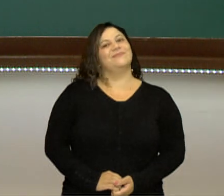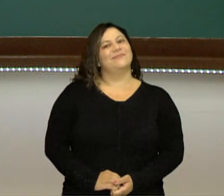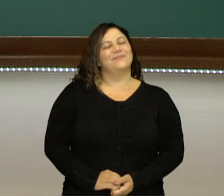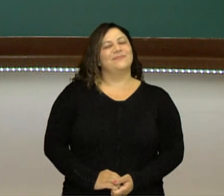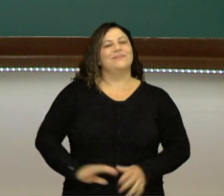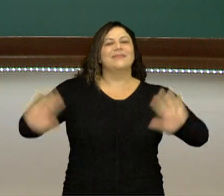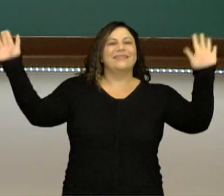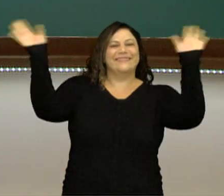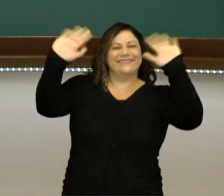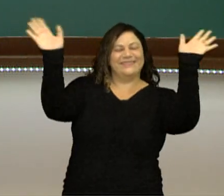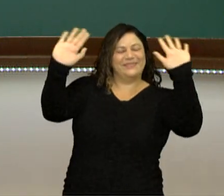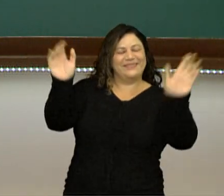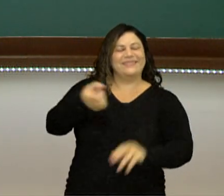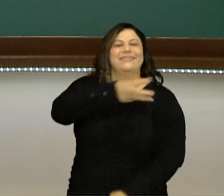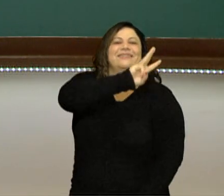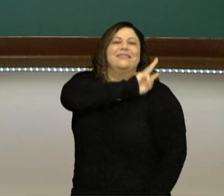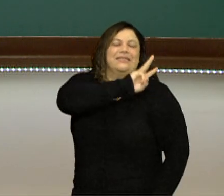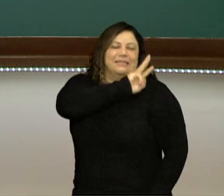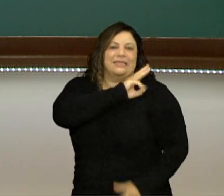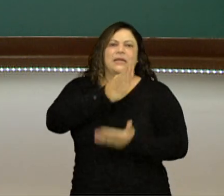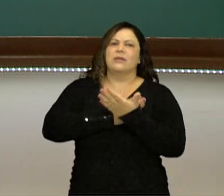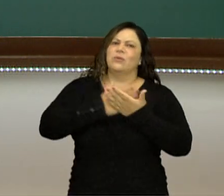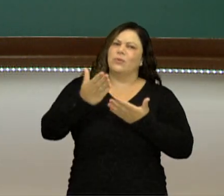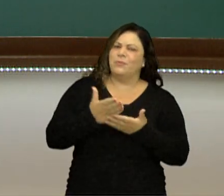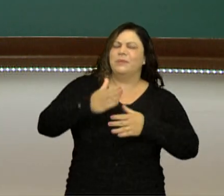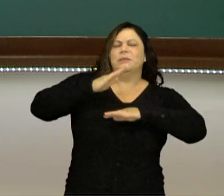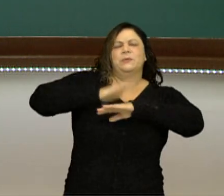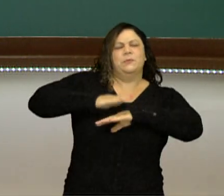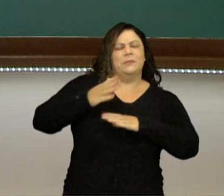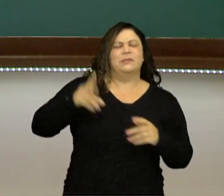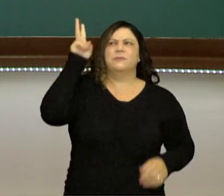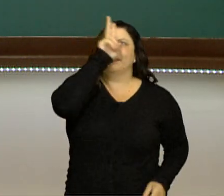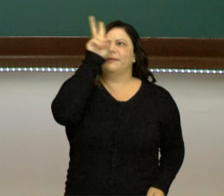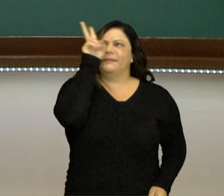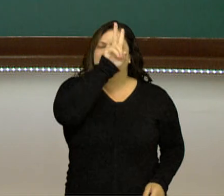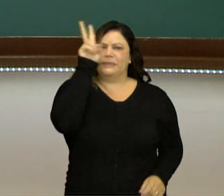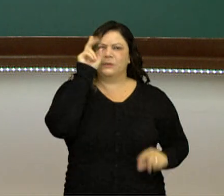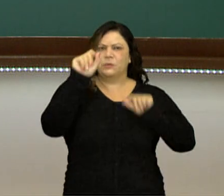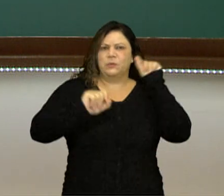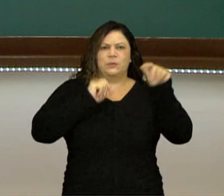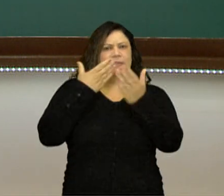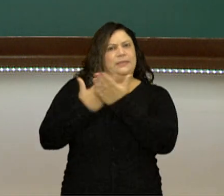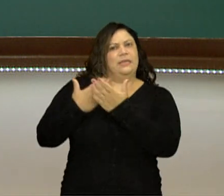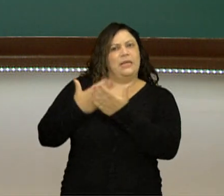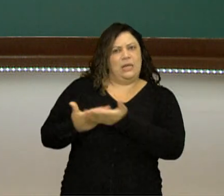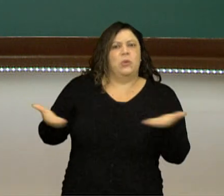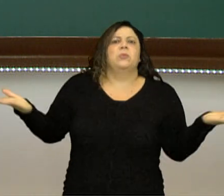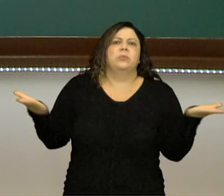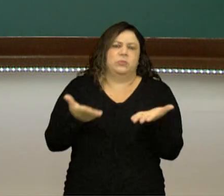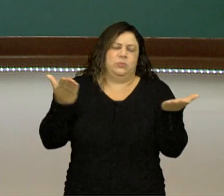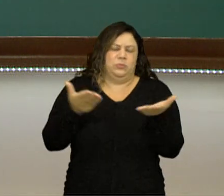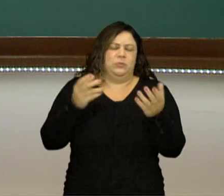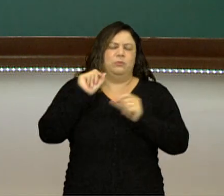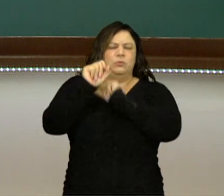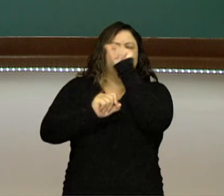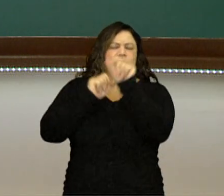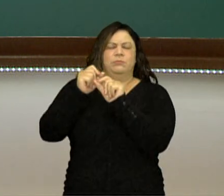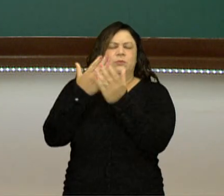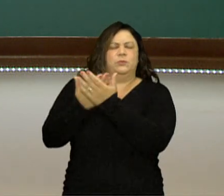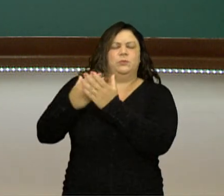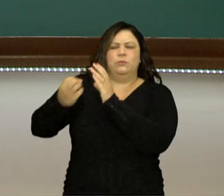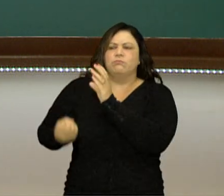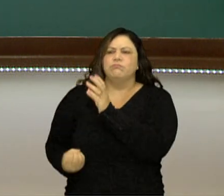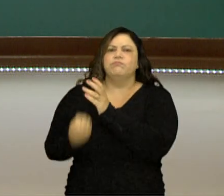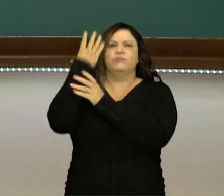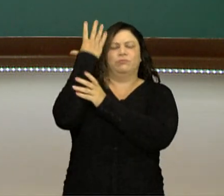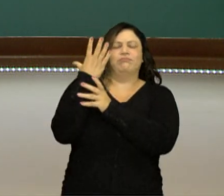Saudações, estudantes da terceira série! Estamos começando mais uma aula de História e que na aula de hoje nós vamos estudar a ascensão do nazismo e a pessoa